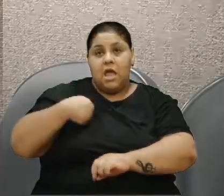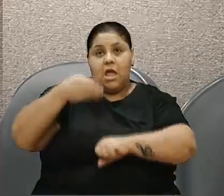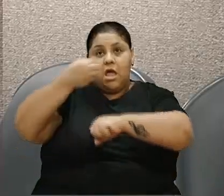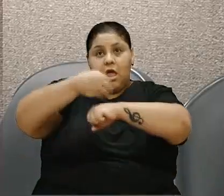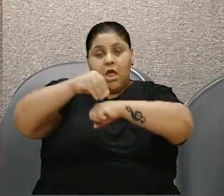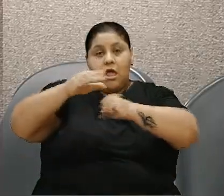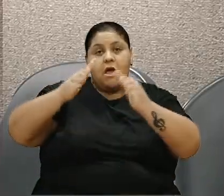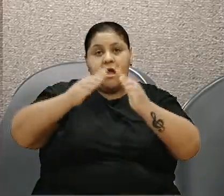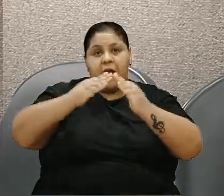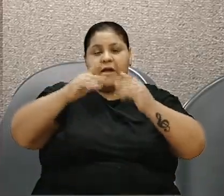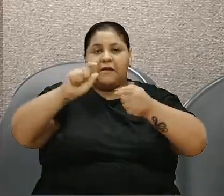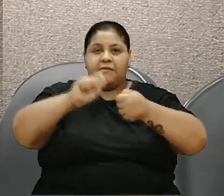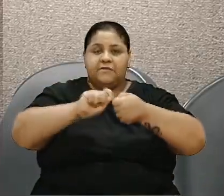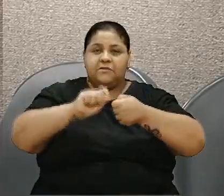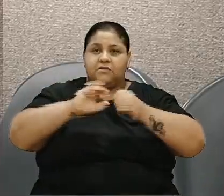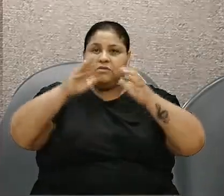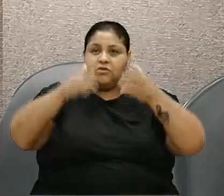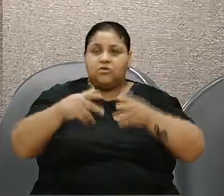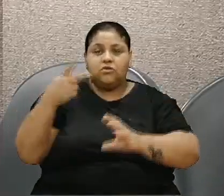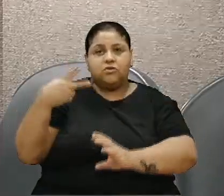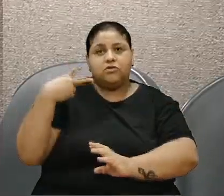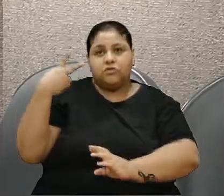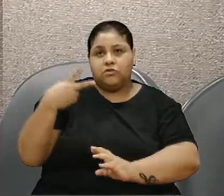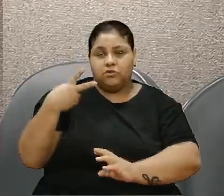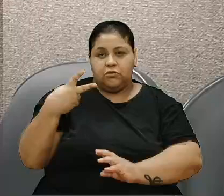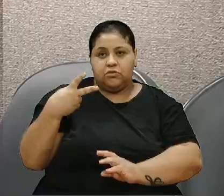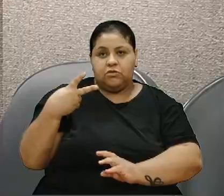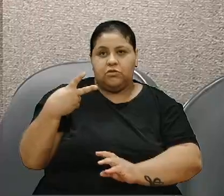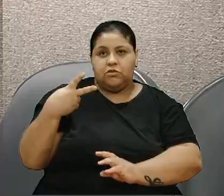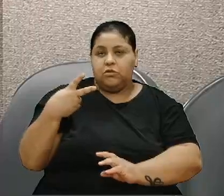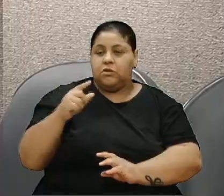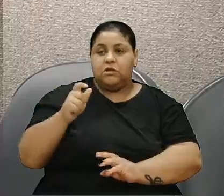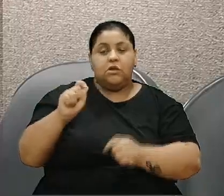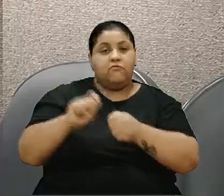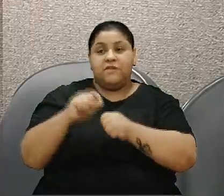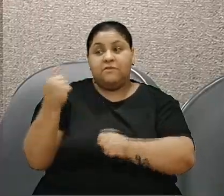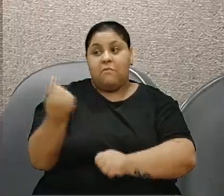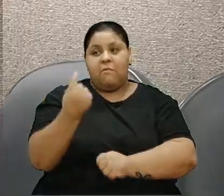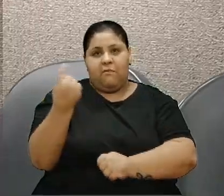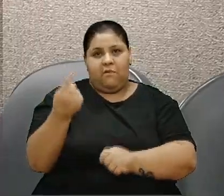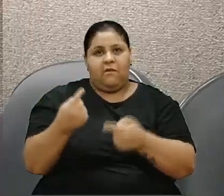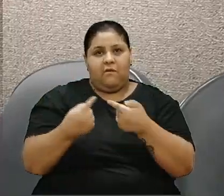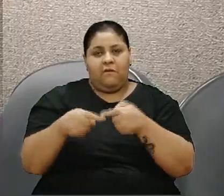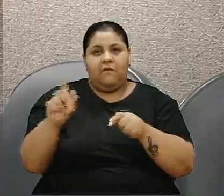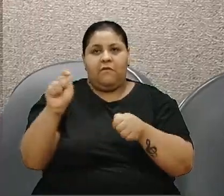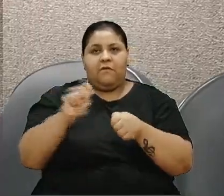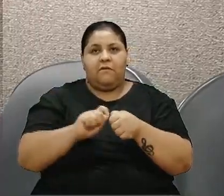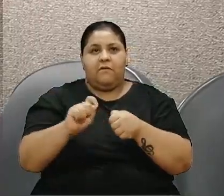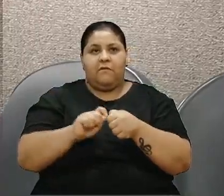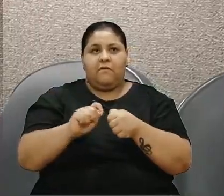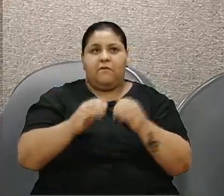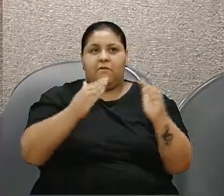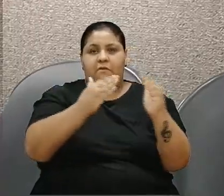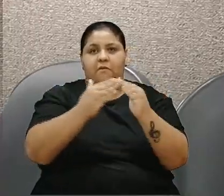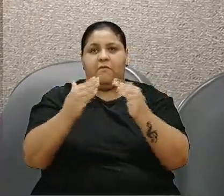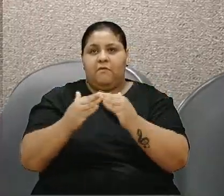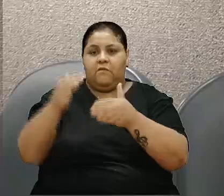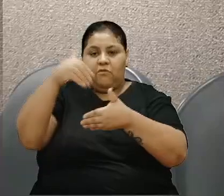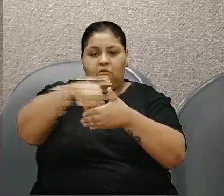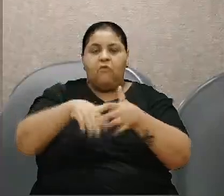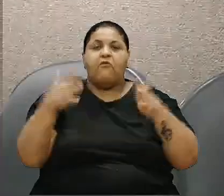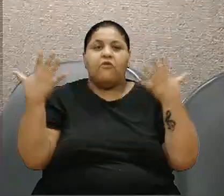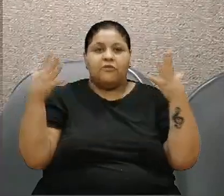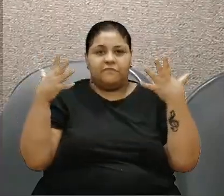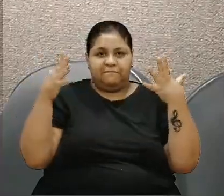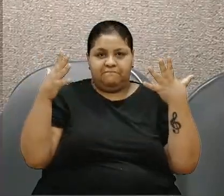casa fizesse, né, todos os vereadores, para que nós não fizéssemos individualmente, mas que a gente fizesse como casa um voto de